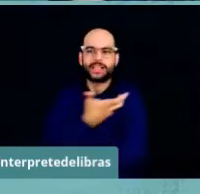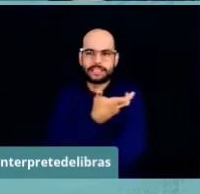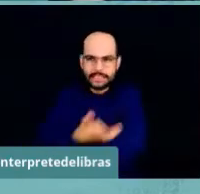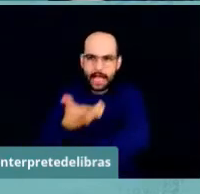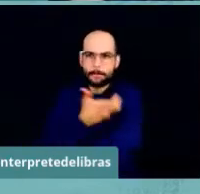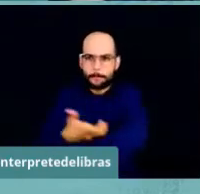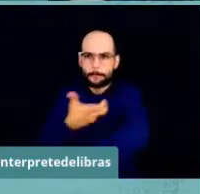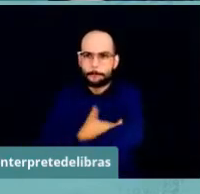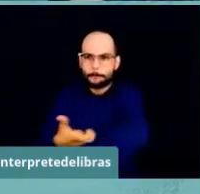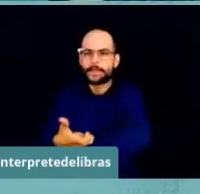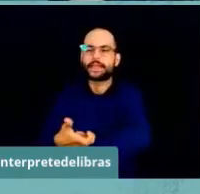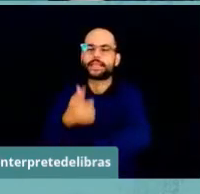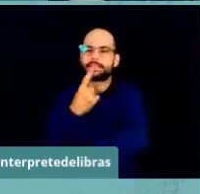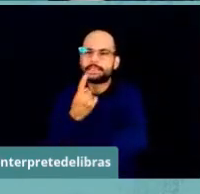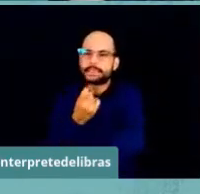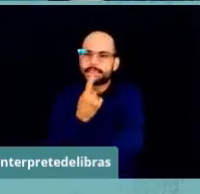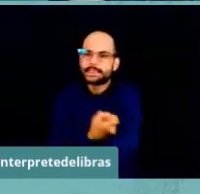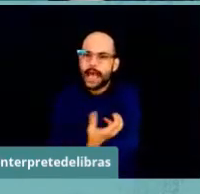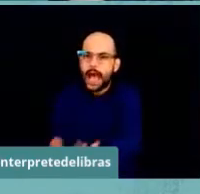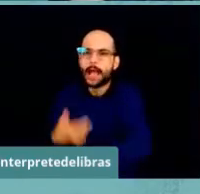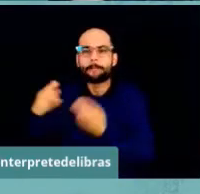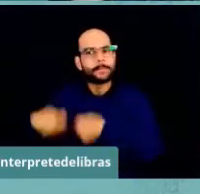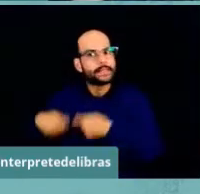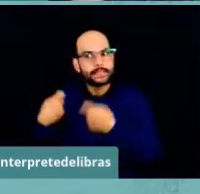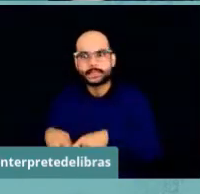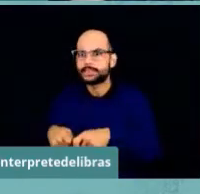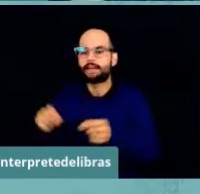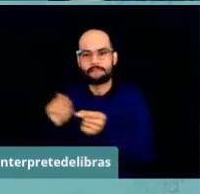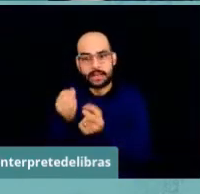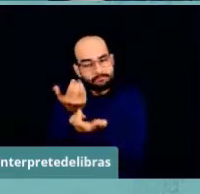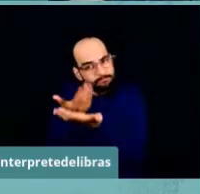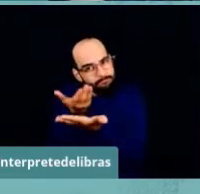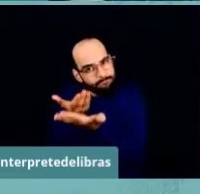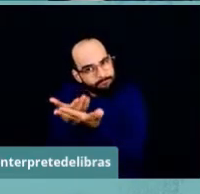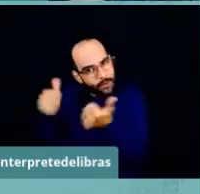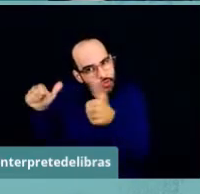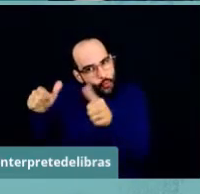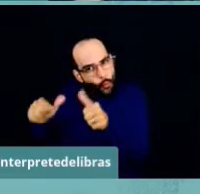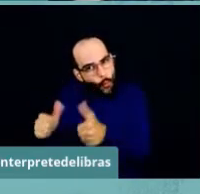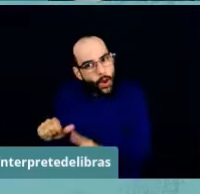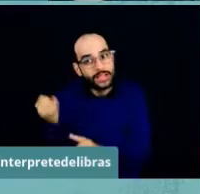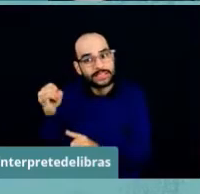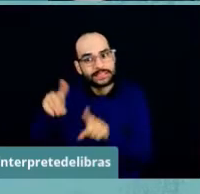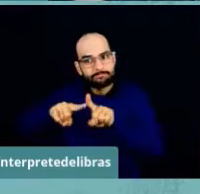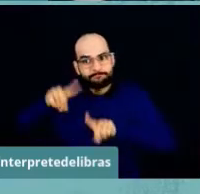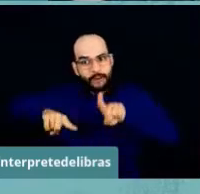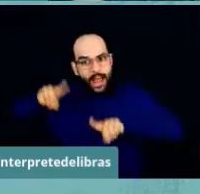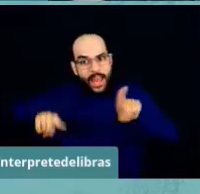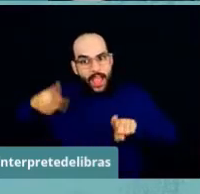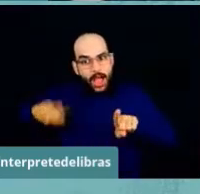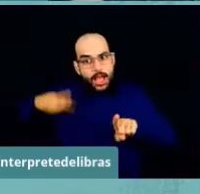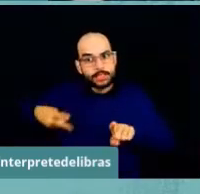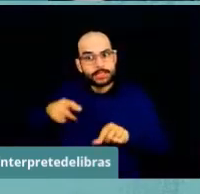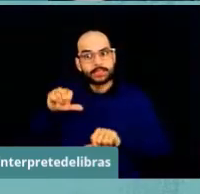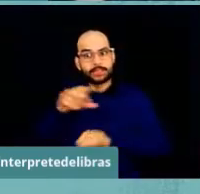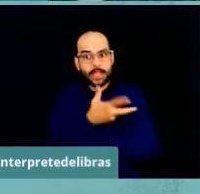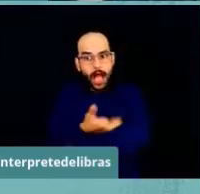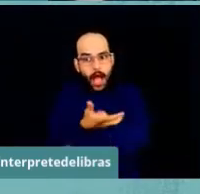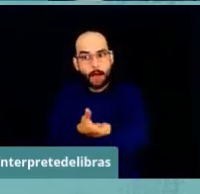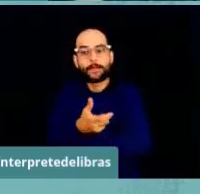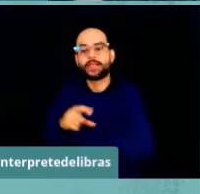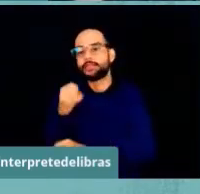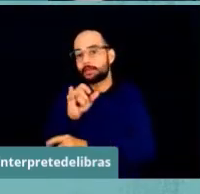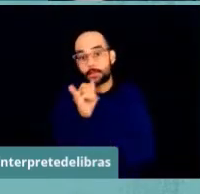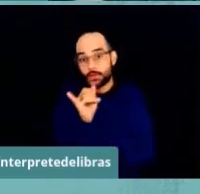depois. Qualquer efeito colateral que essas pessoas têm tem que ser relatado no estudo. O paciente que, por algum motivo, não toma